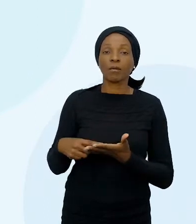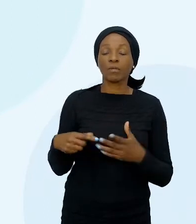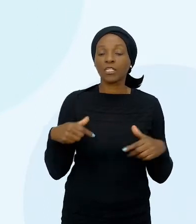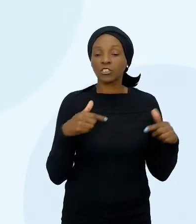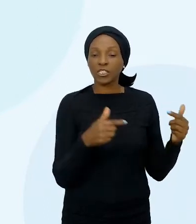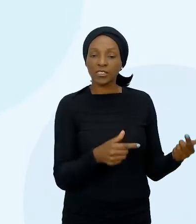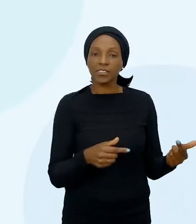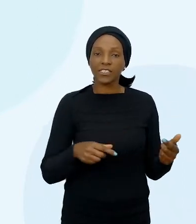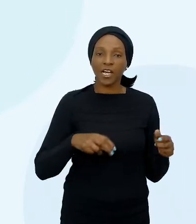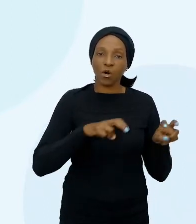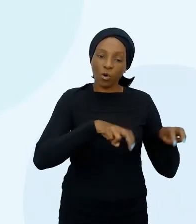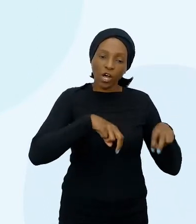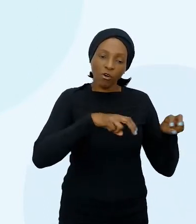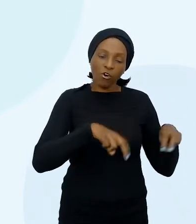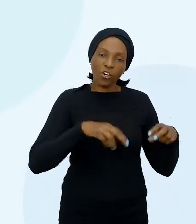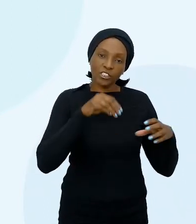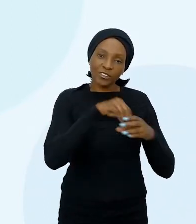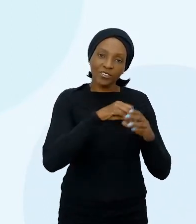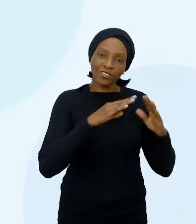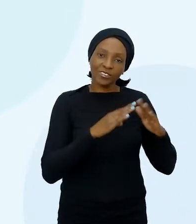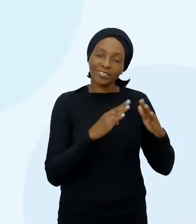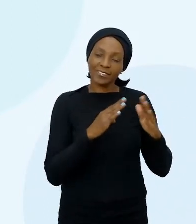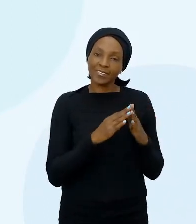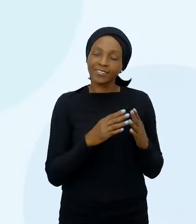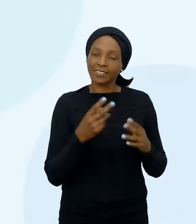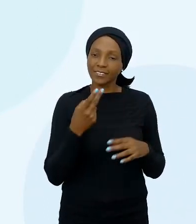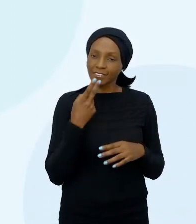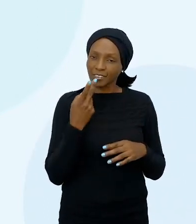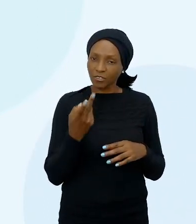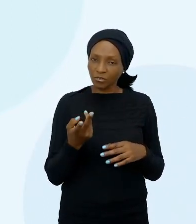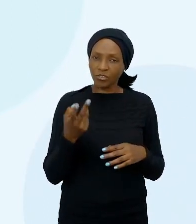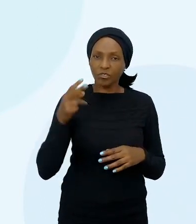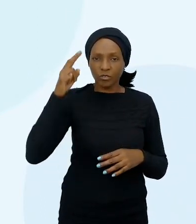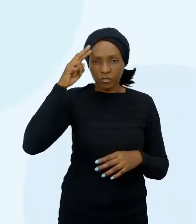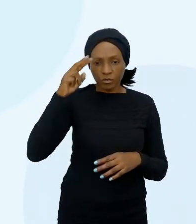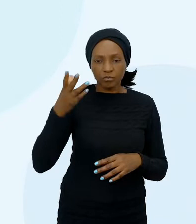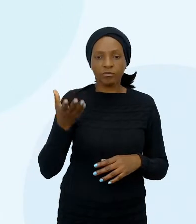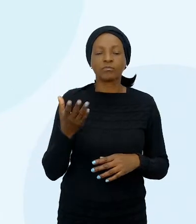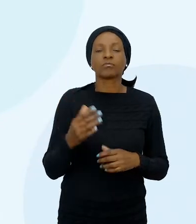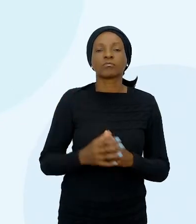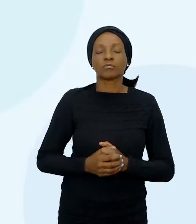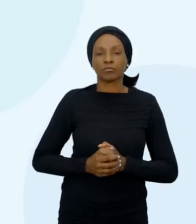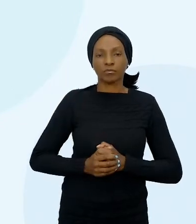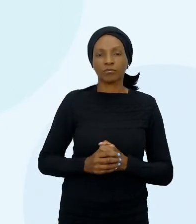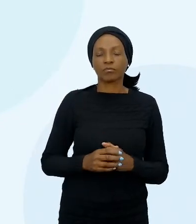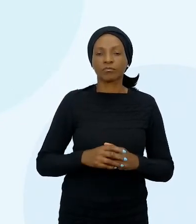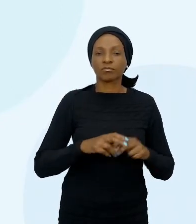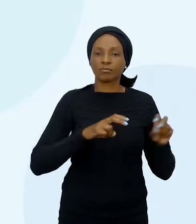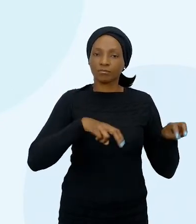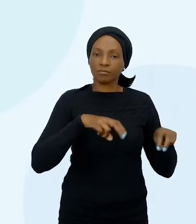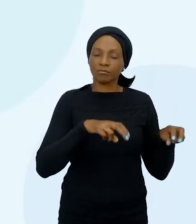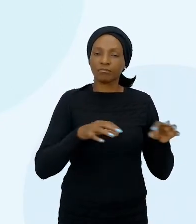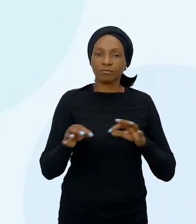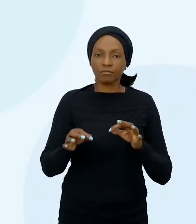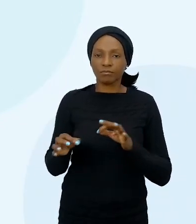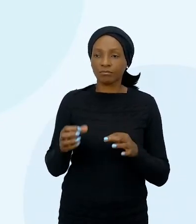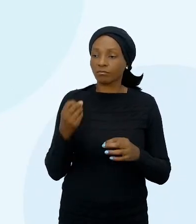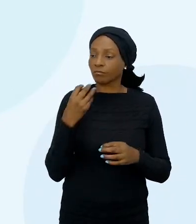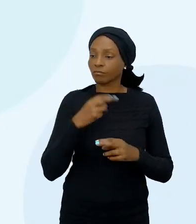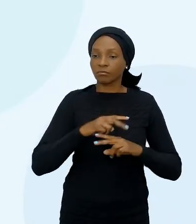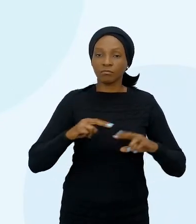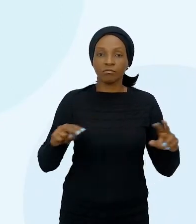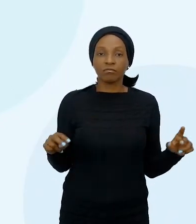horta caseira, né? Comentamos aí sobre a nossa horta caseira, as vantagens